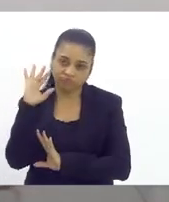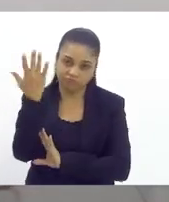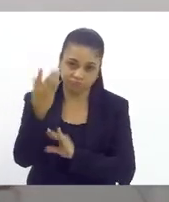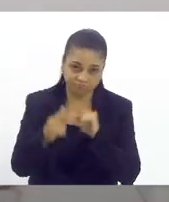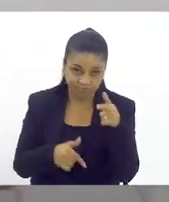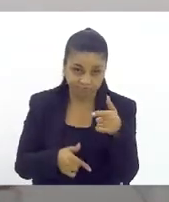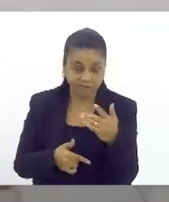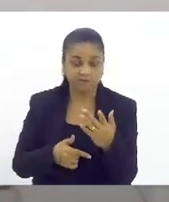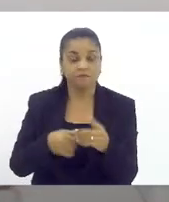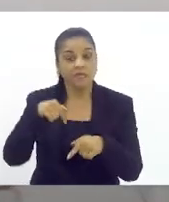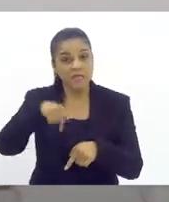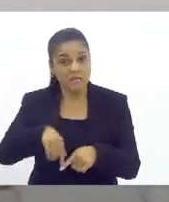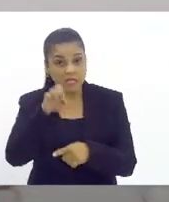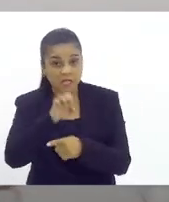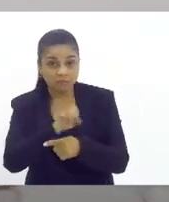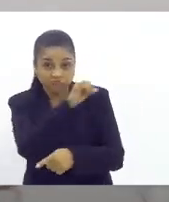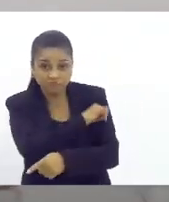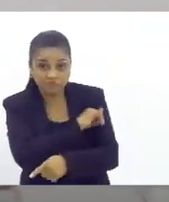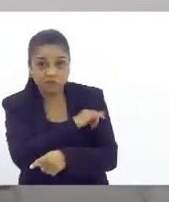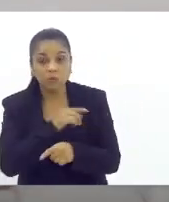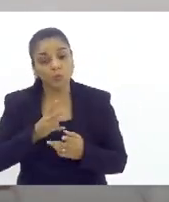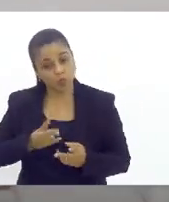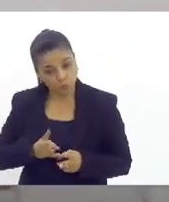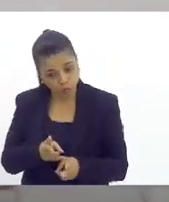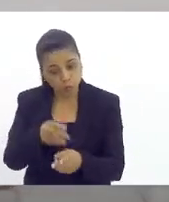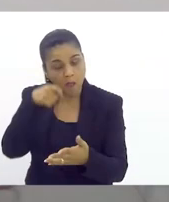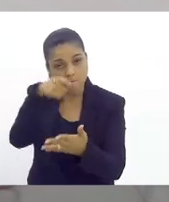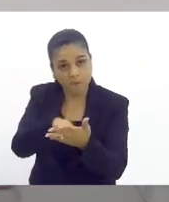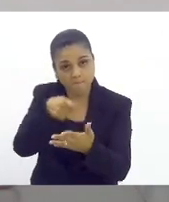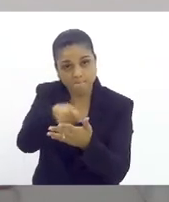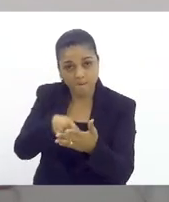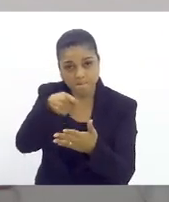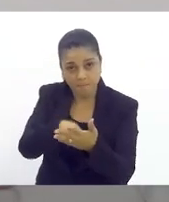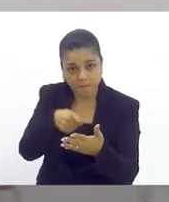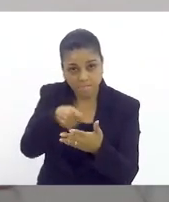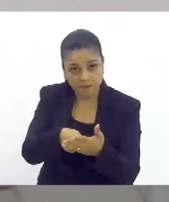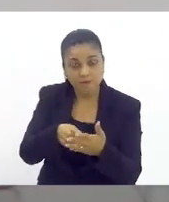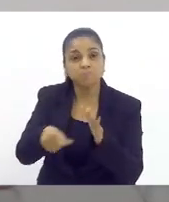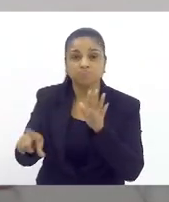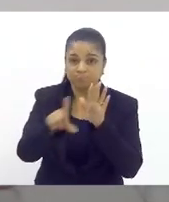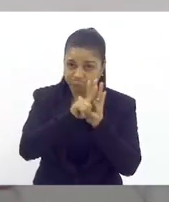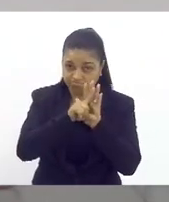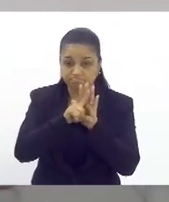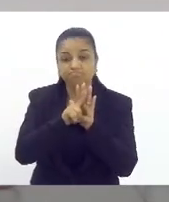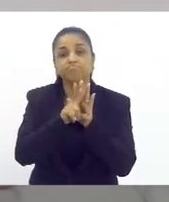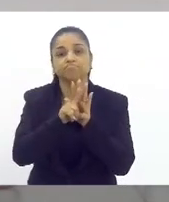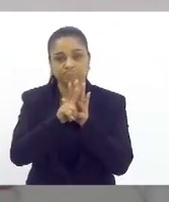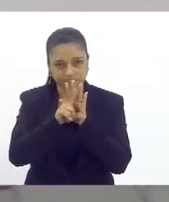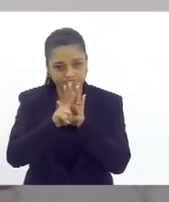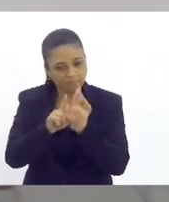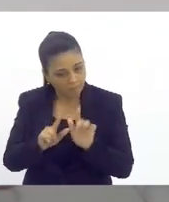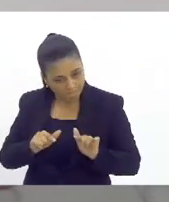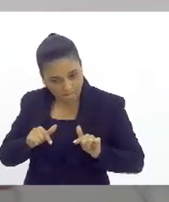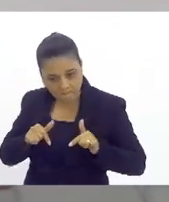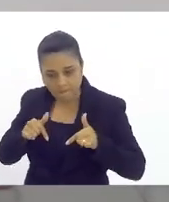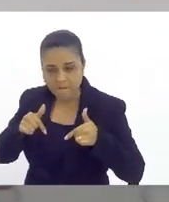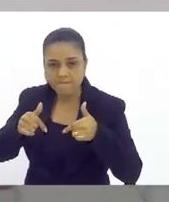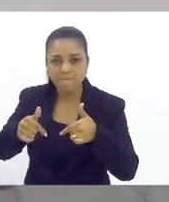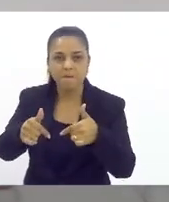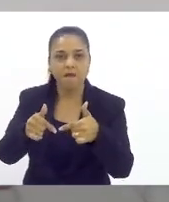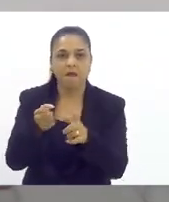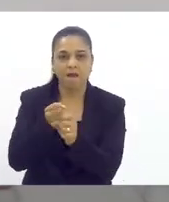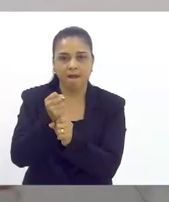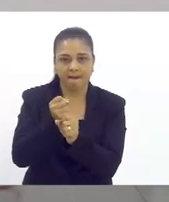no rio sim vamos continuar cobrando vamos continuar legislando como temos feito já há muitos anos